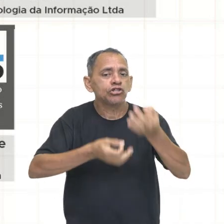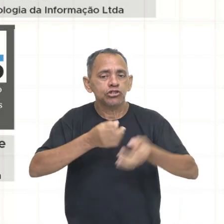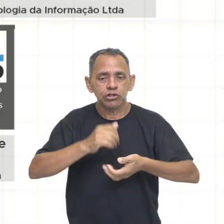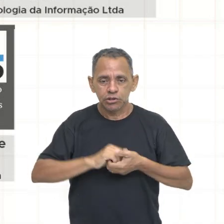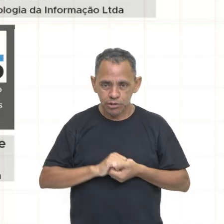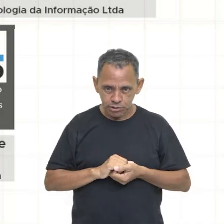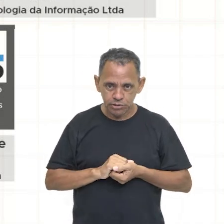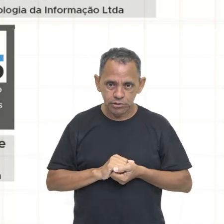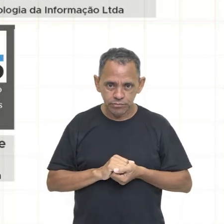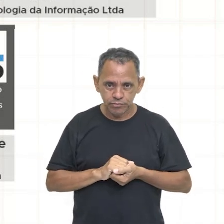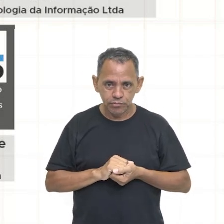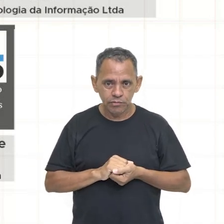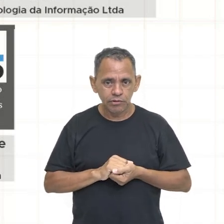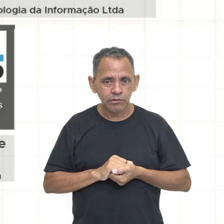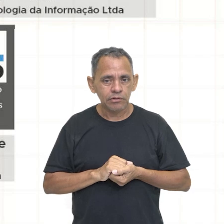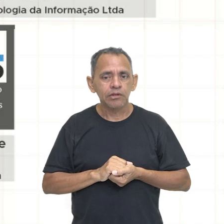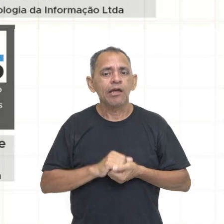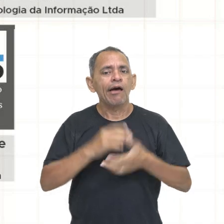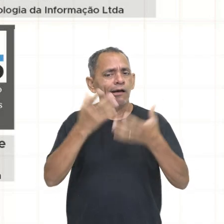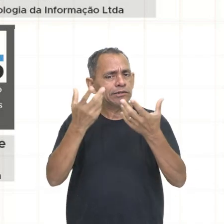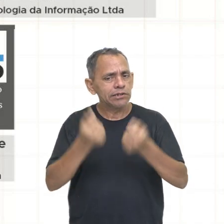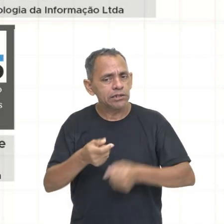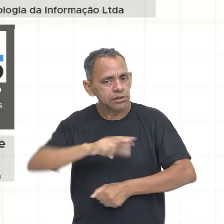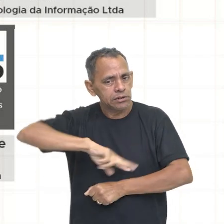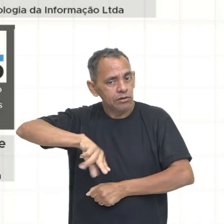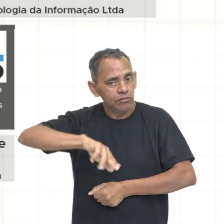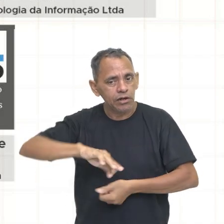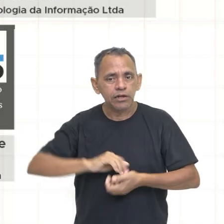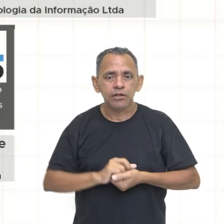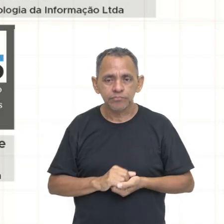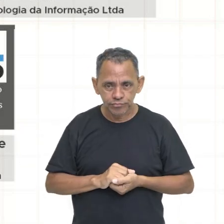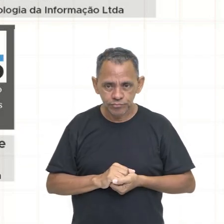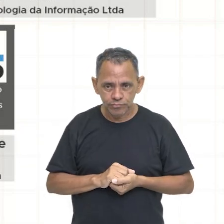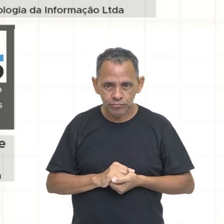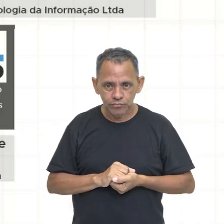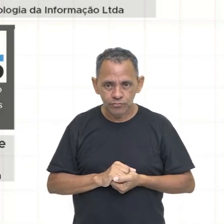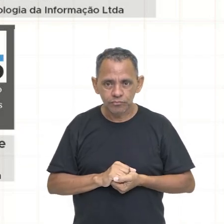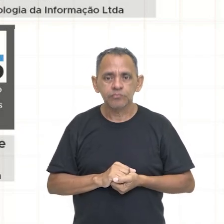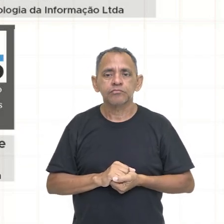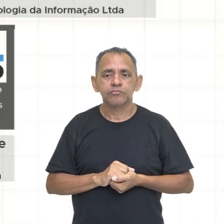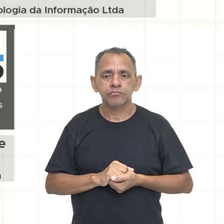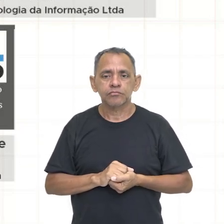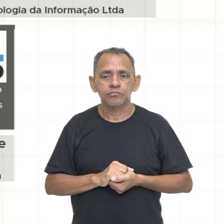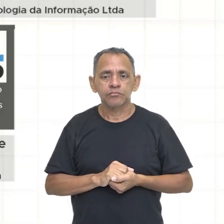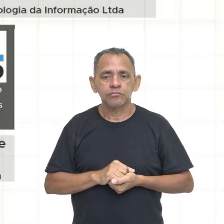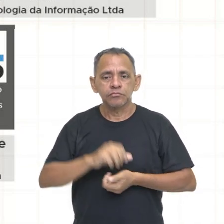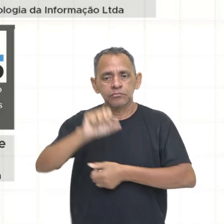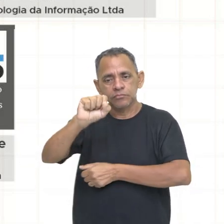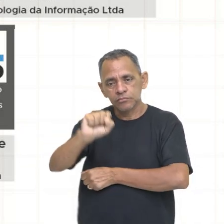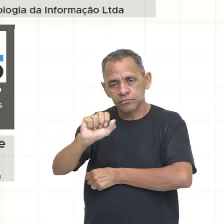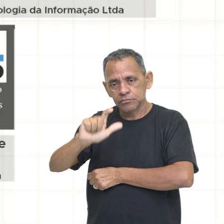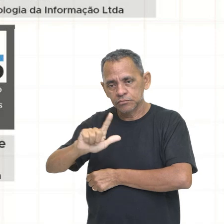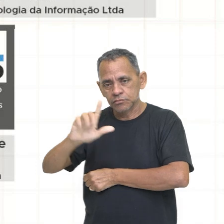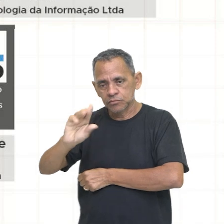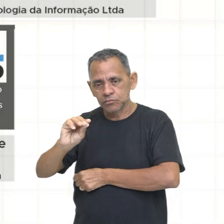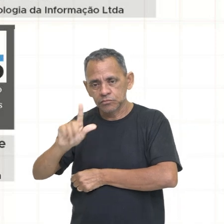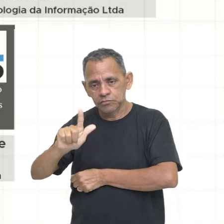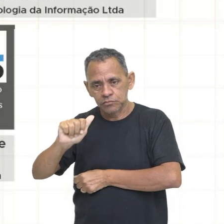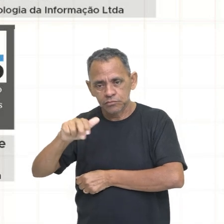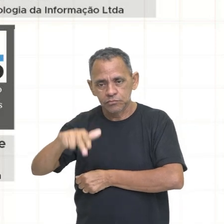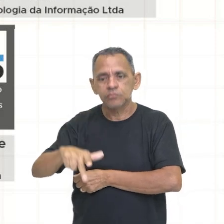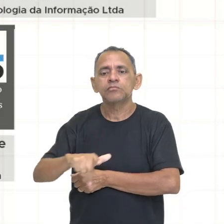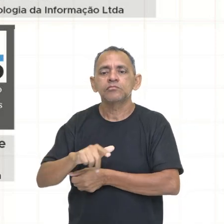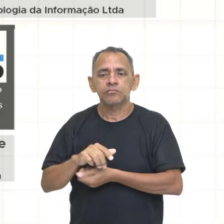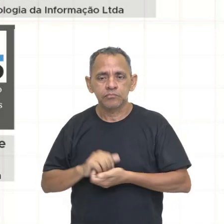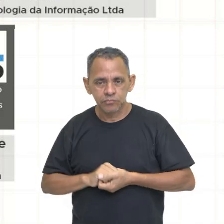O slogan acima era colado em lugares públicos, como repartições, carros do governo, etc.